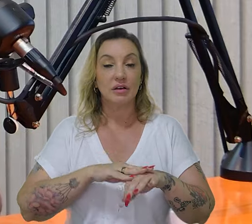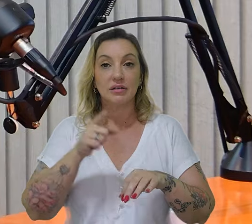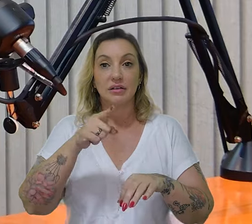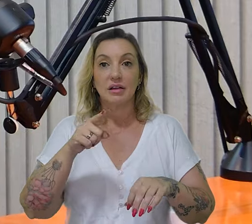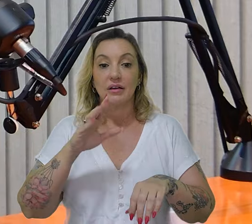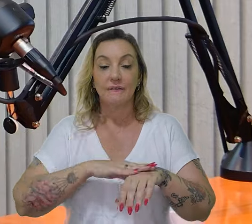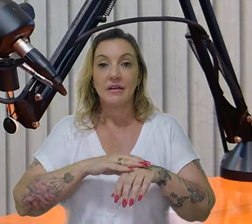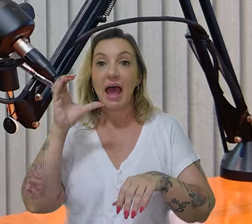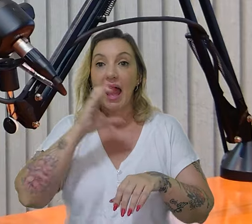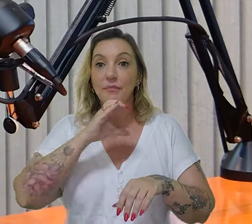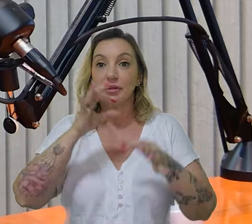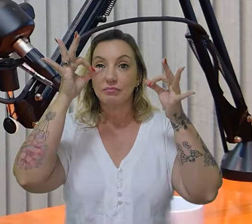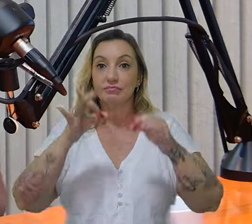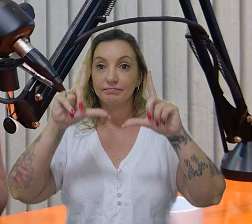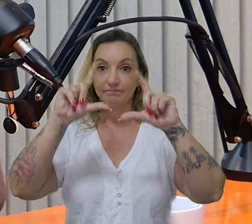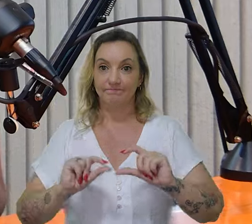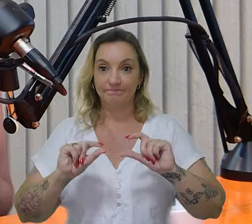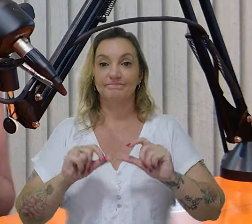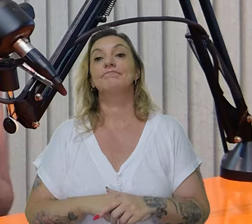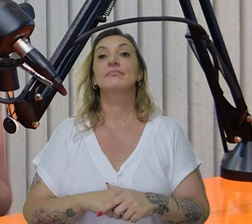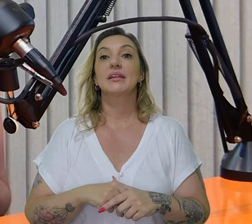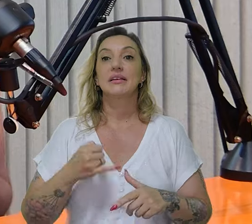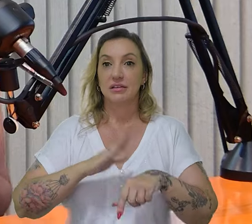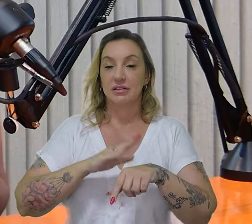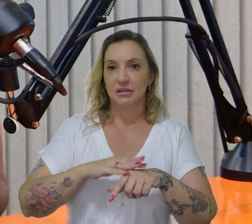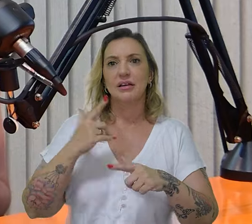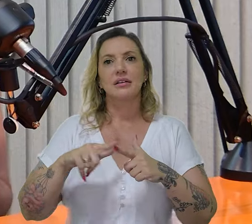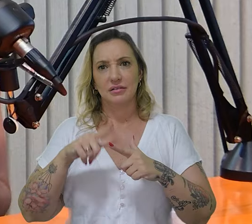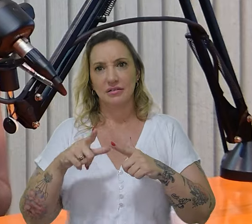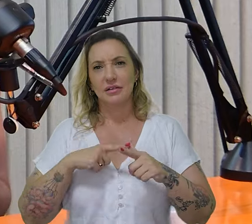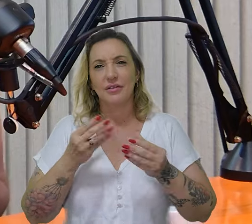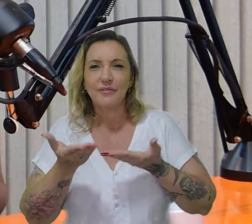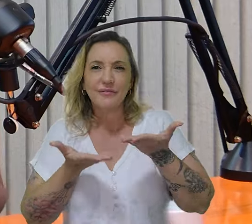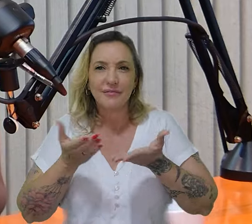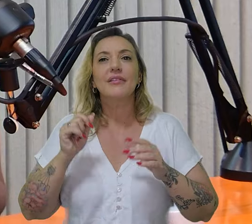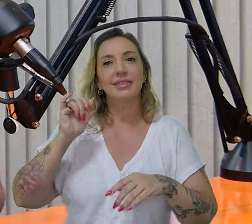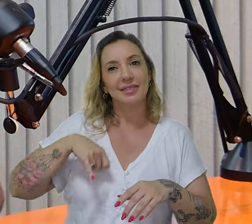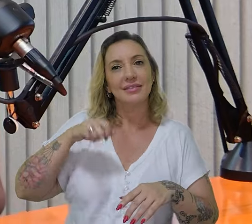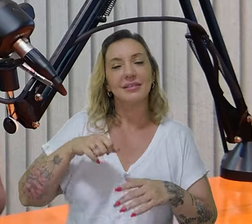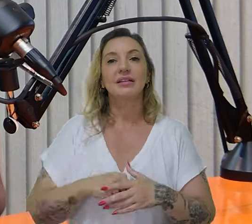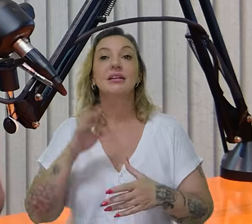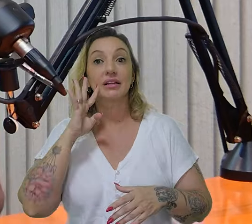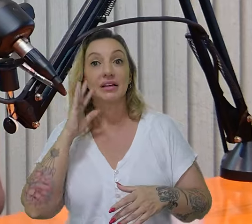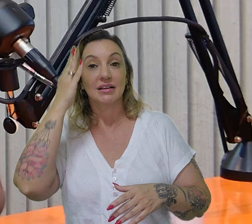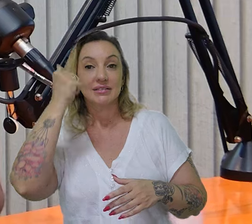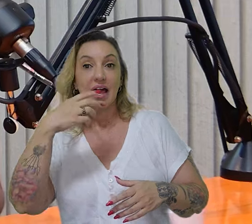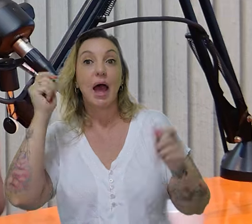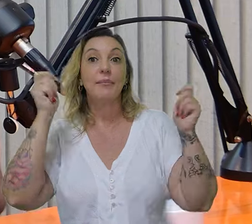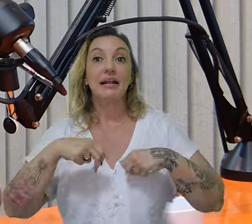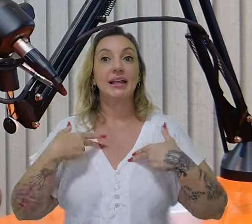rápida mais barata e mais assertiva sim no momento da execução vai ter uns problemas você vai ter que dar um jeitinho vai legal que você tenha essa